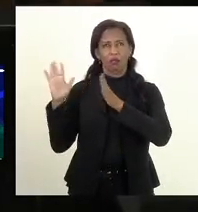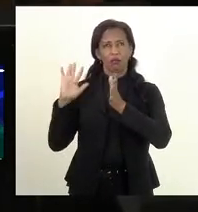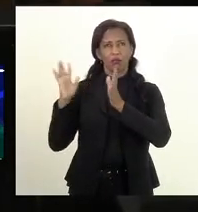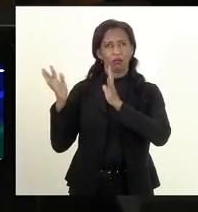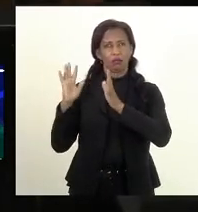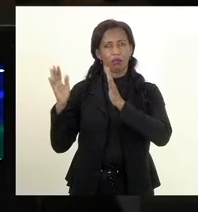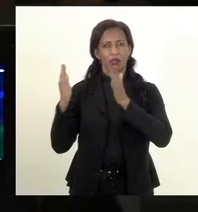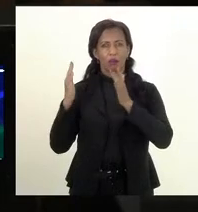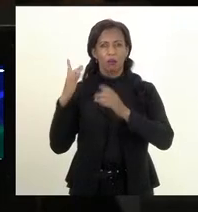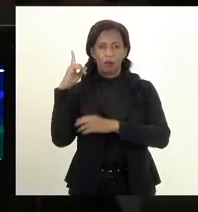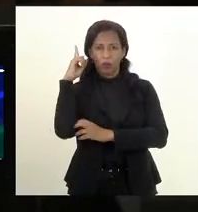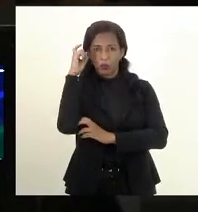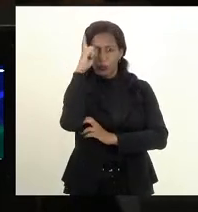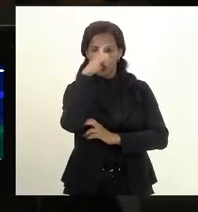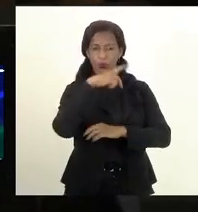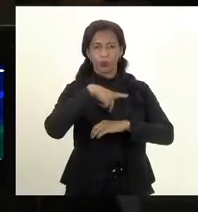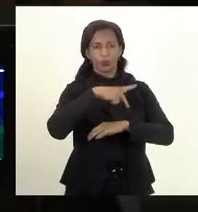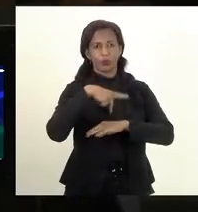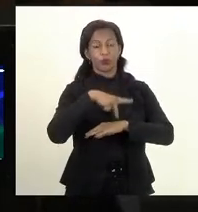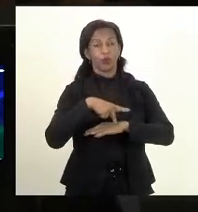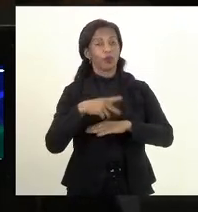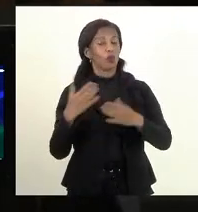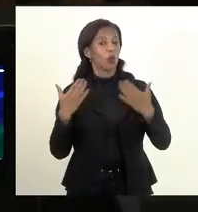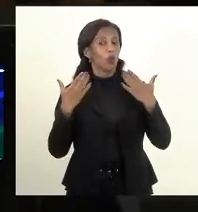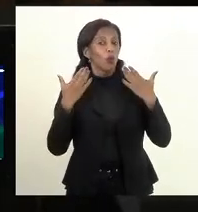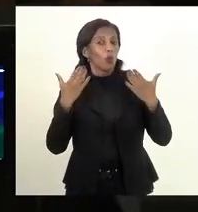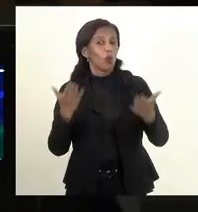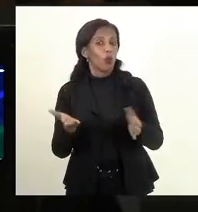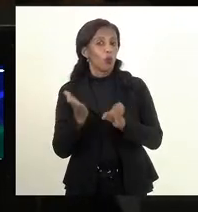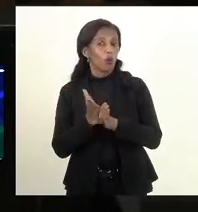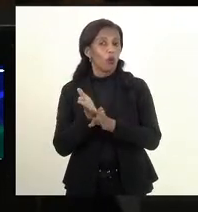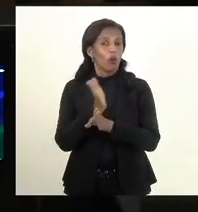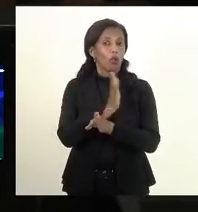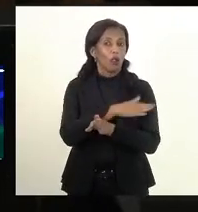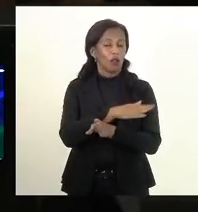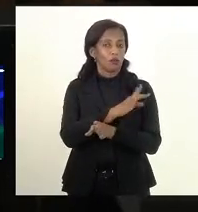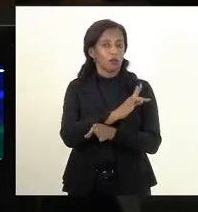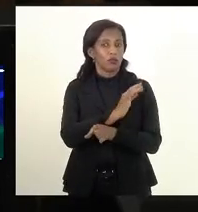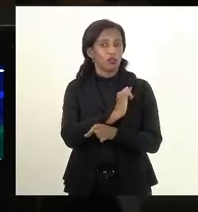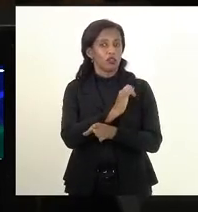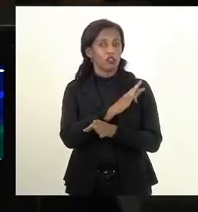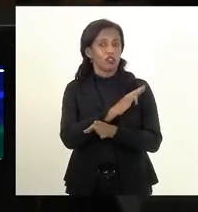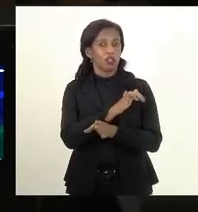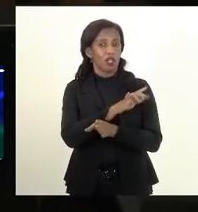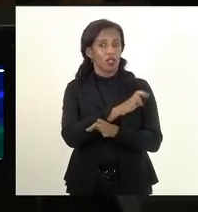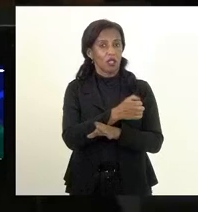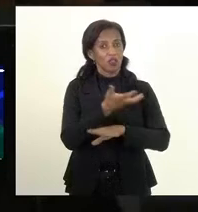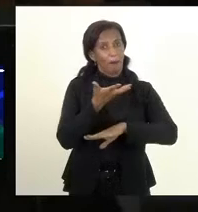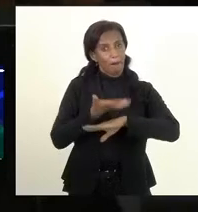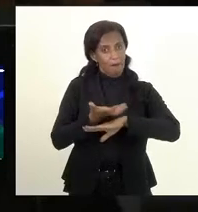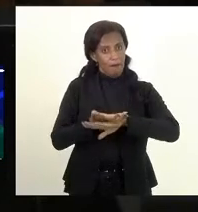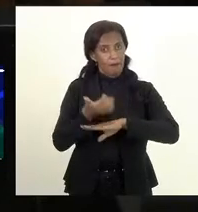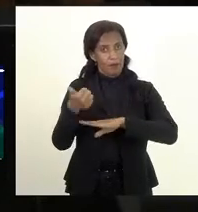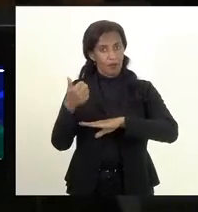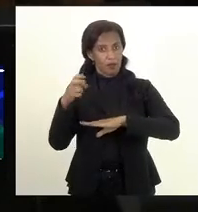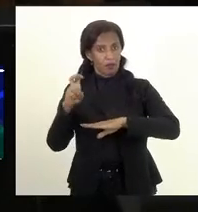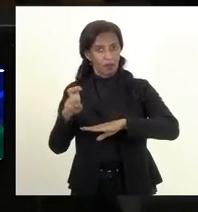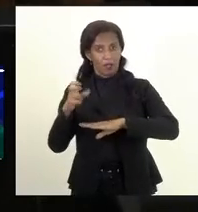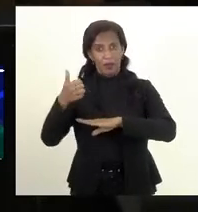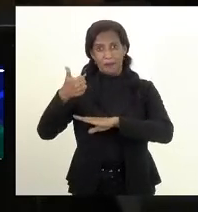expressivos do nosso país que começou aqui do lado do Palácio Tiradentes na Praça 15